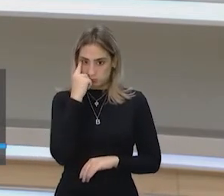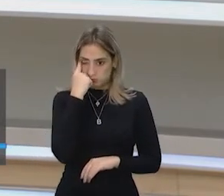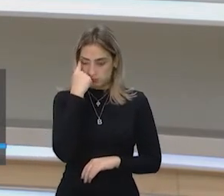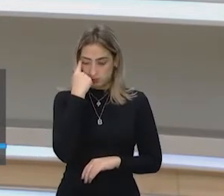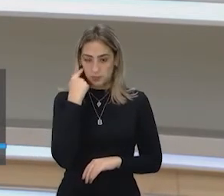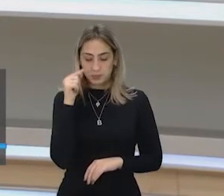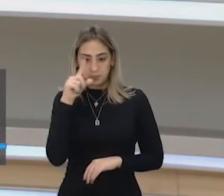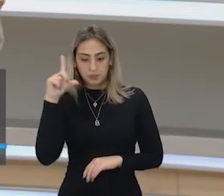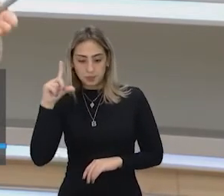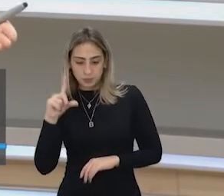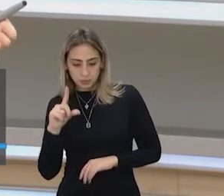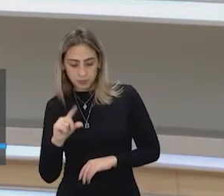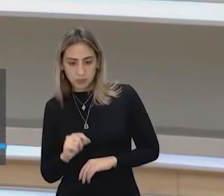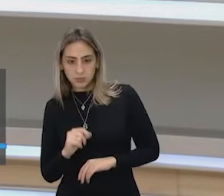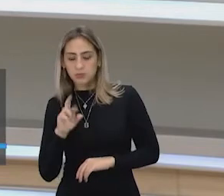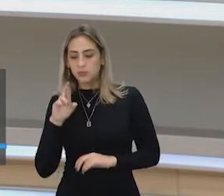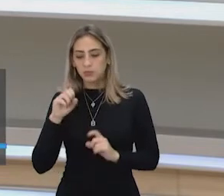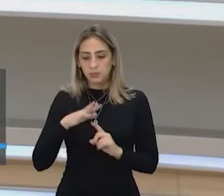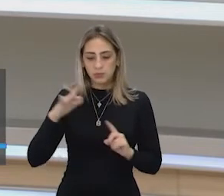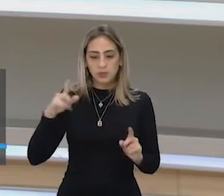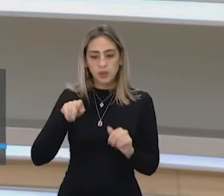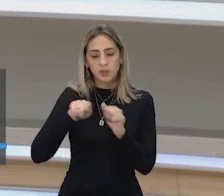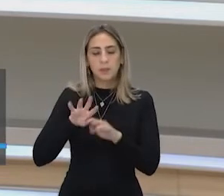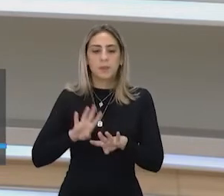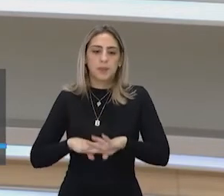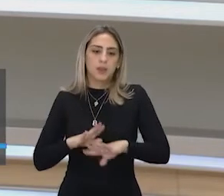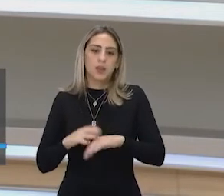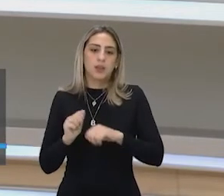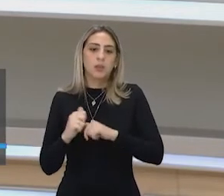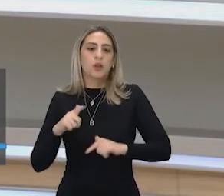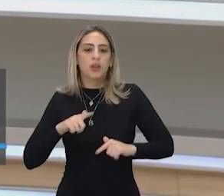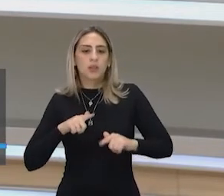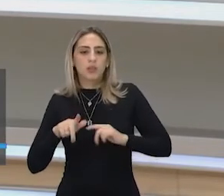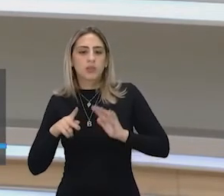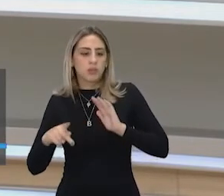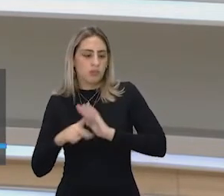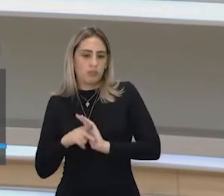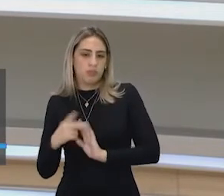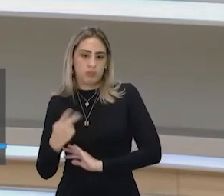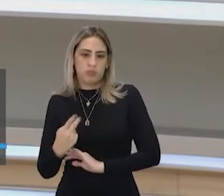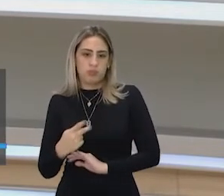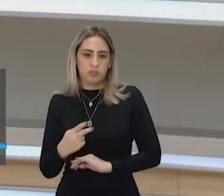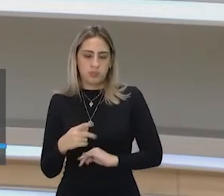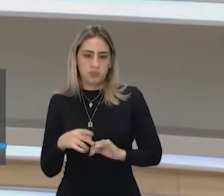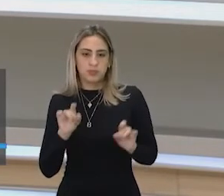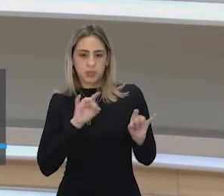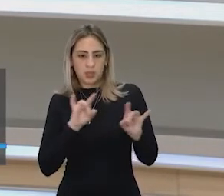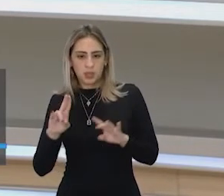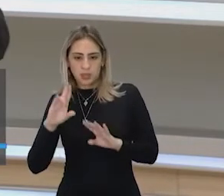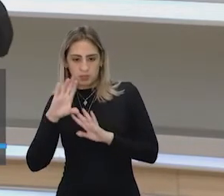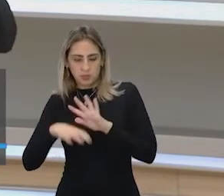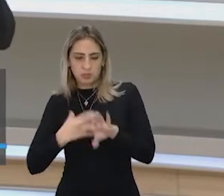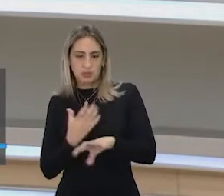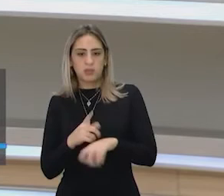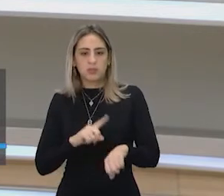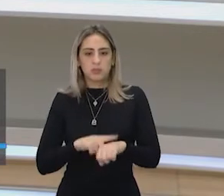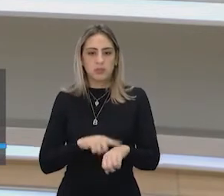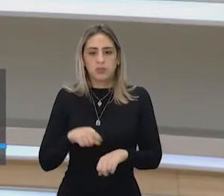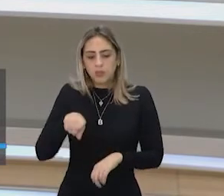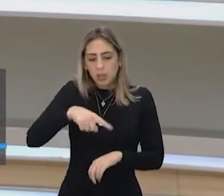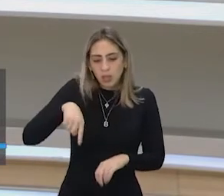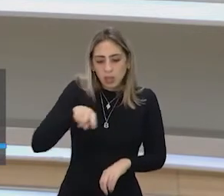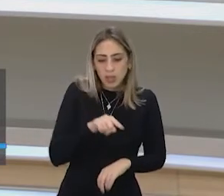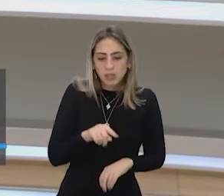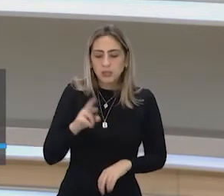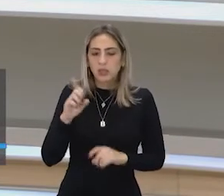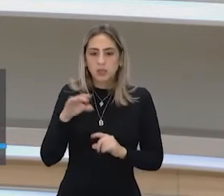na radiação é escrita matematicamente por uma função exponencial. Significa que a cada unidade de tempo, essa radiação cai